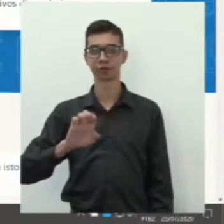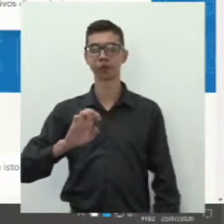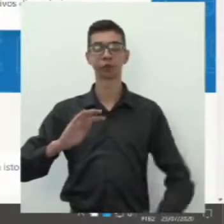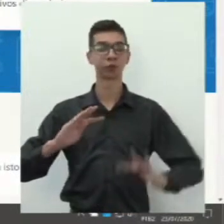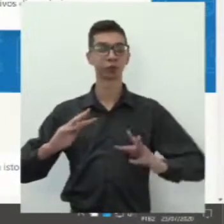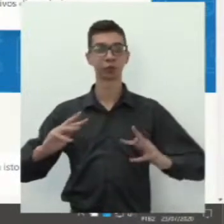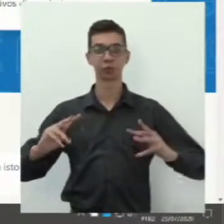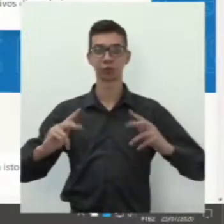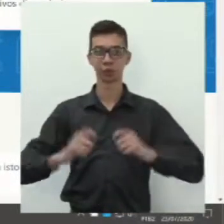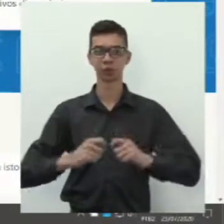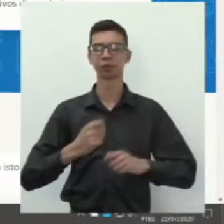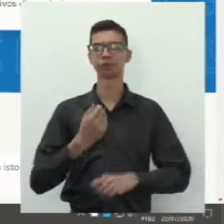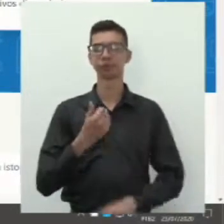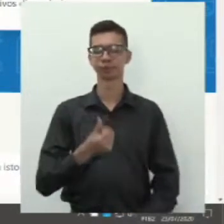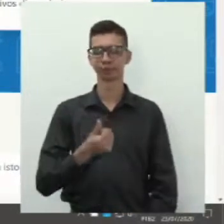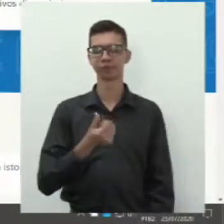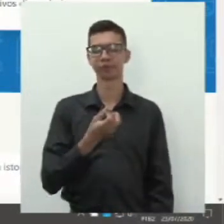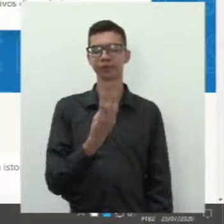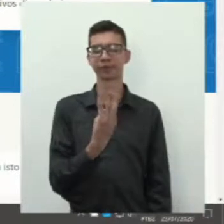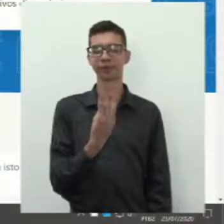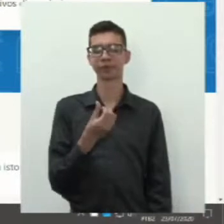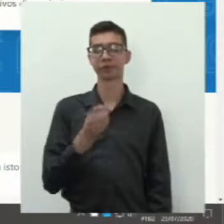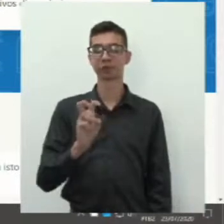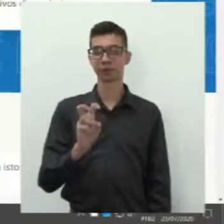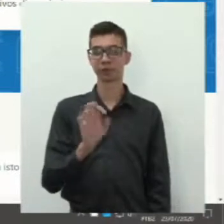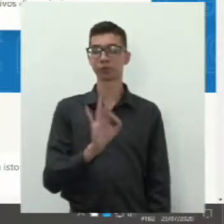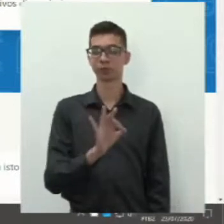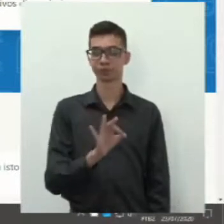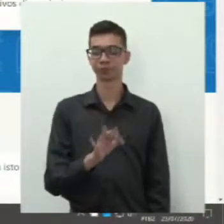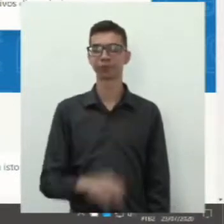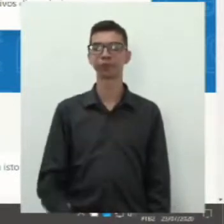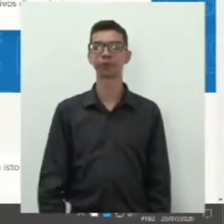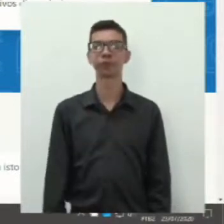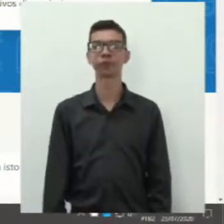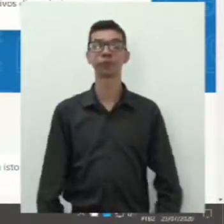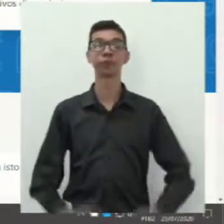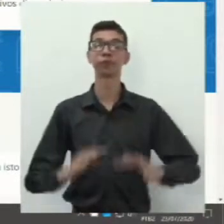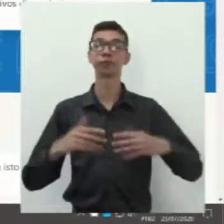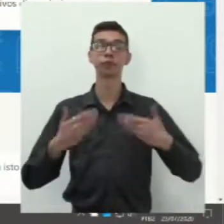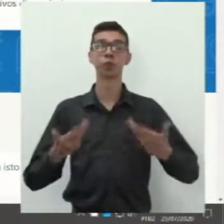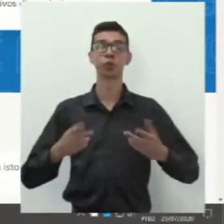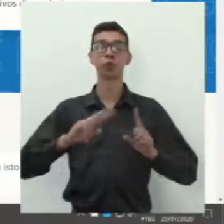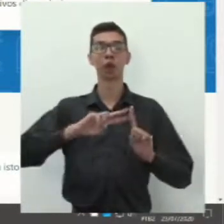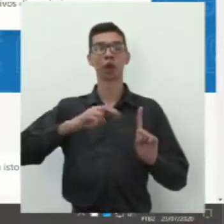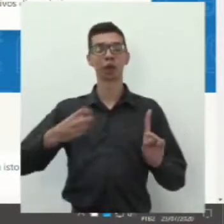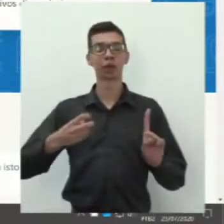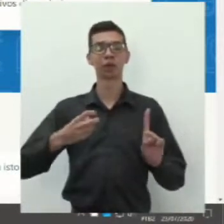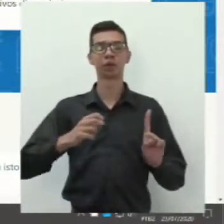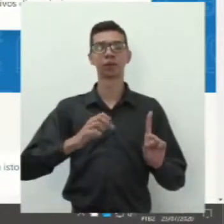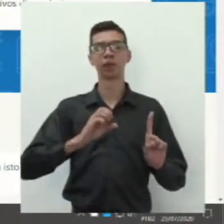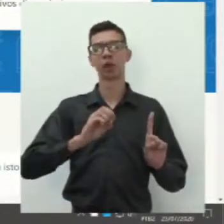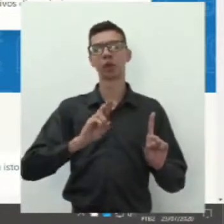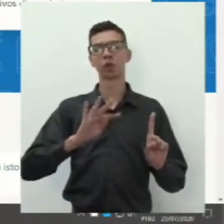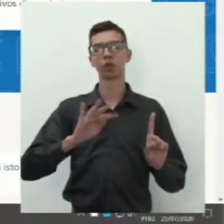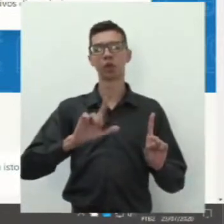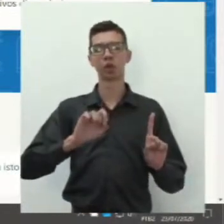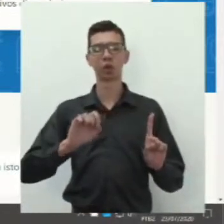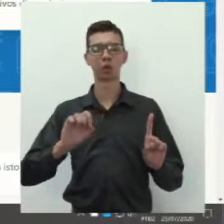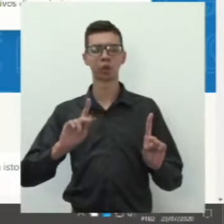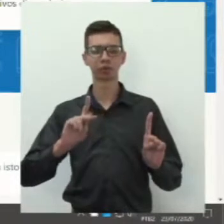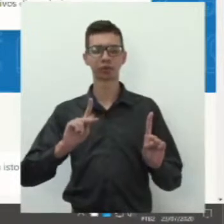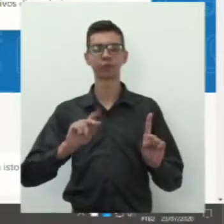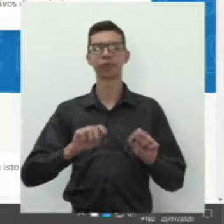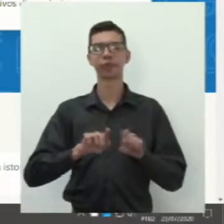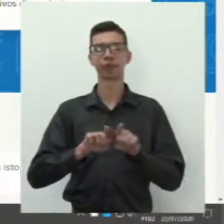pacote Office 365 todo. Então, o aplicativo do Outlook, o aplicativo do OneDrive, Word, Excel,